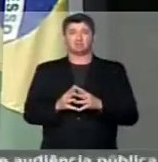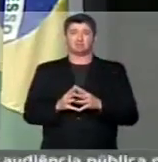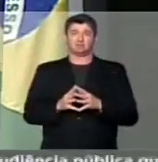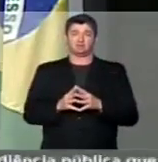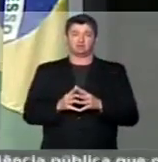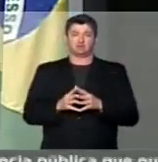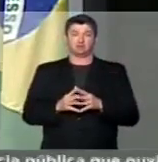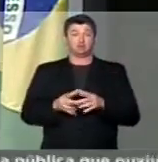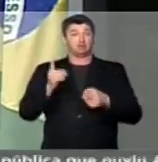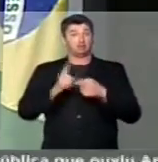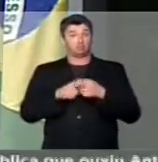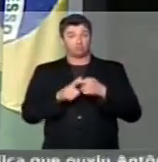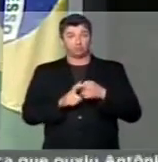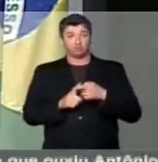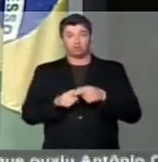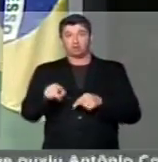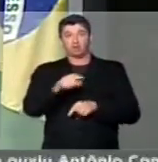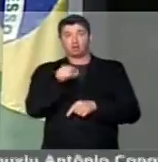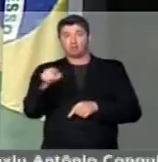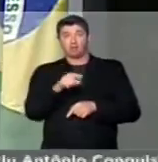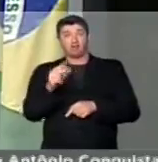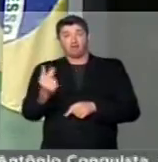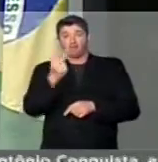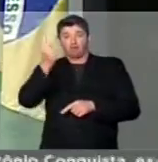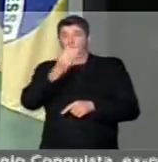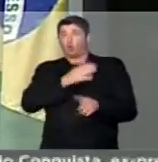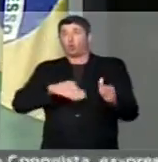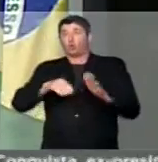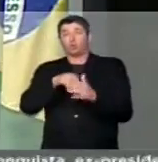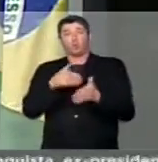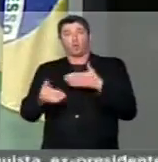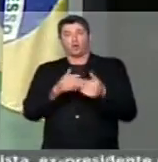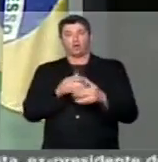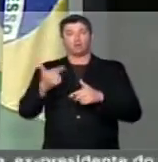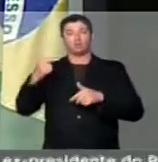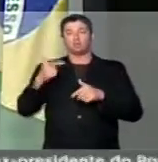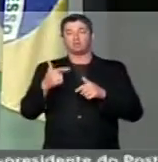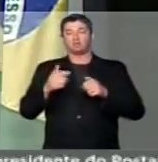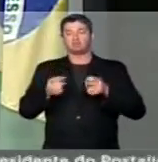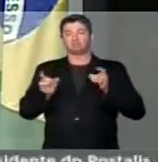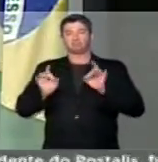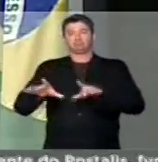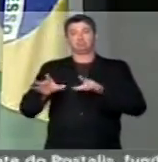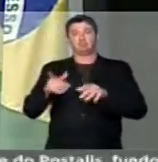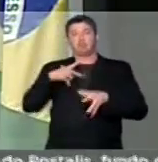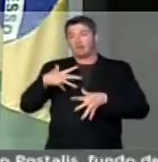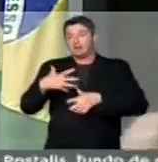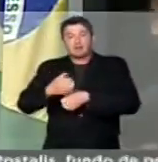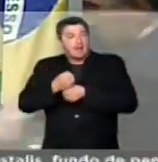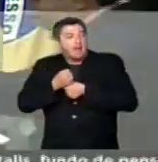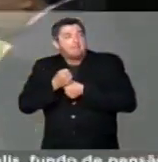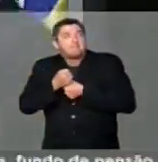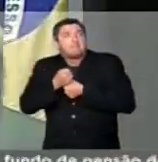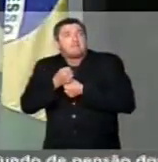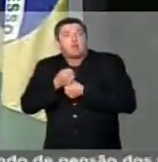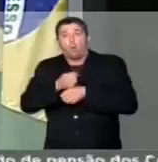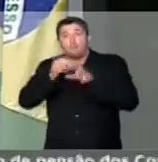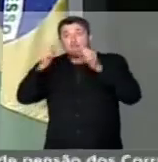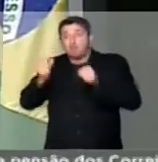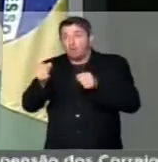teve. Porque para eles vale tudo para se manter no poder. Não há desprendimento. É um